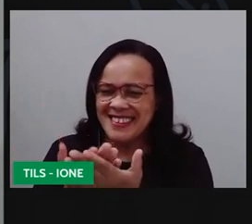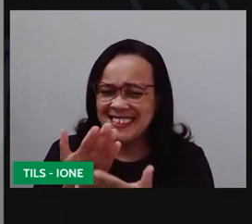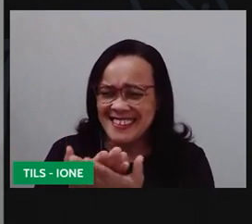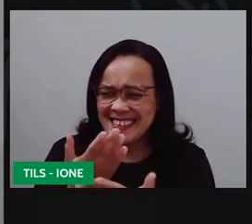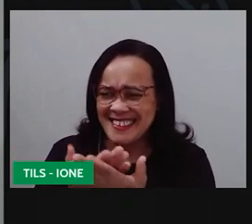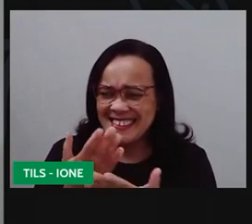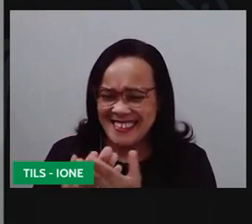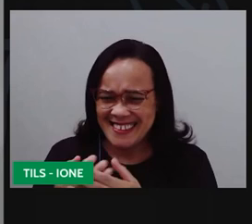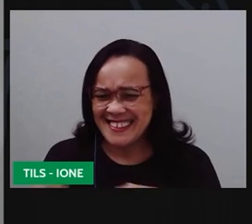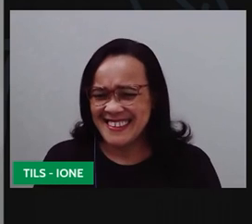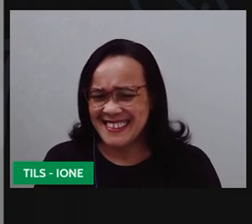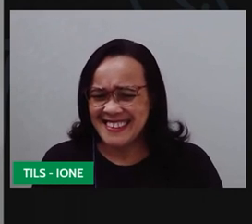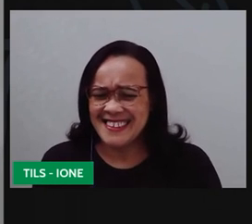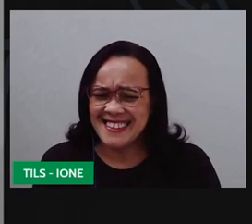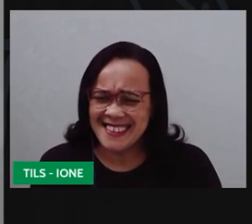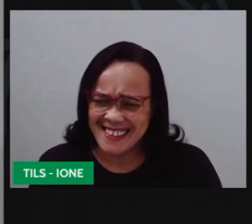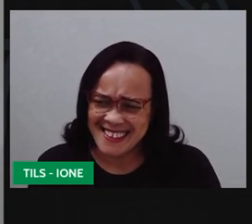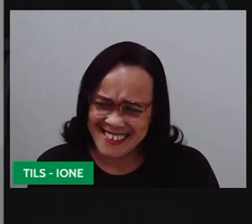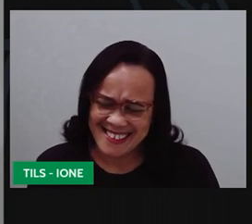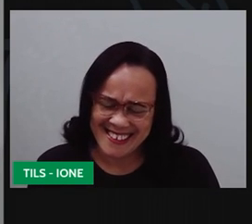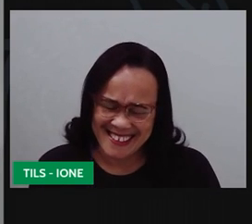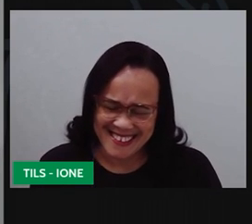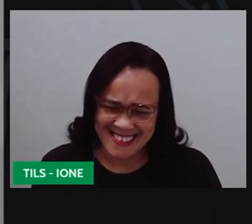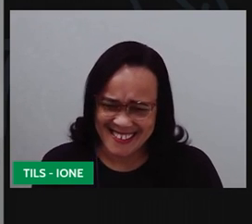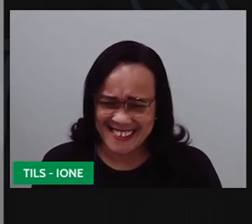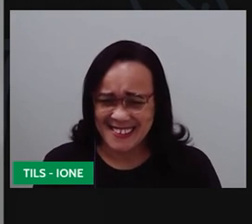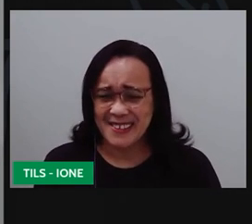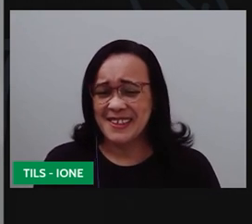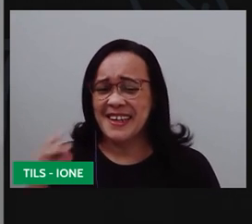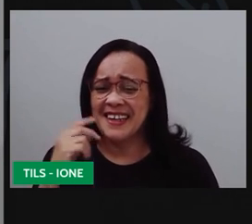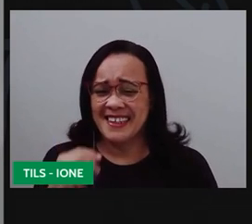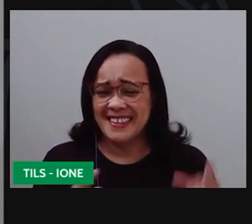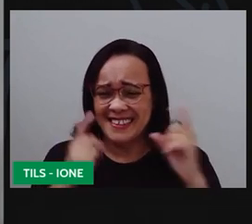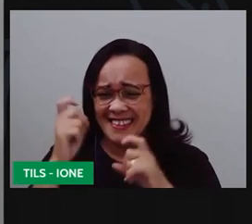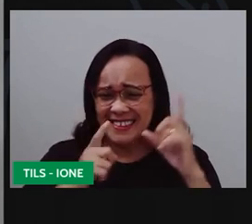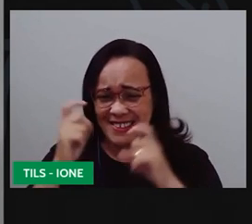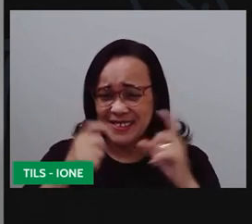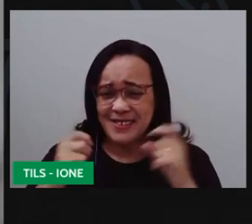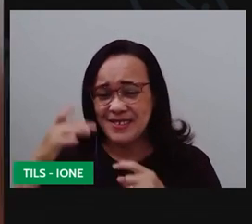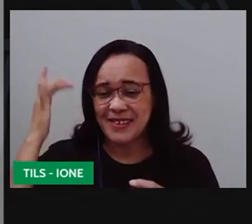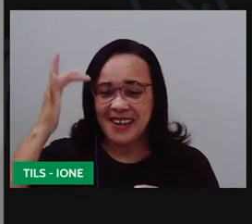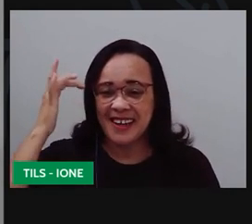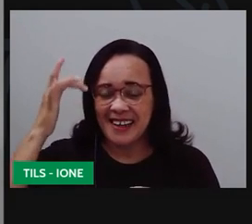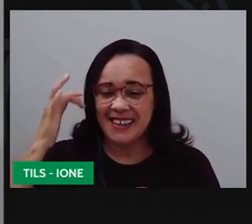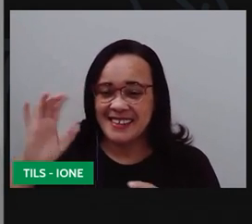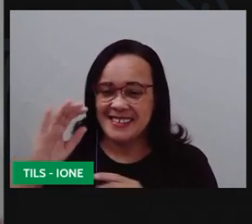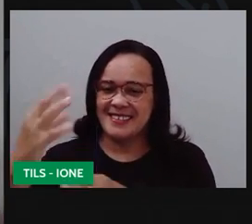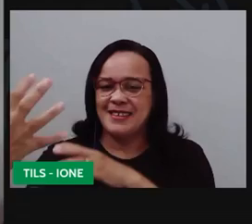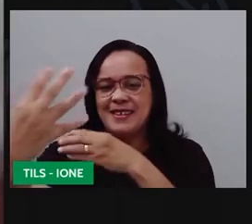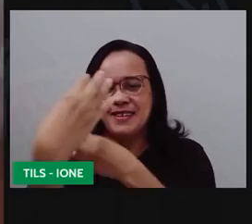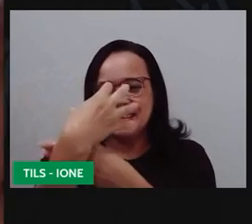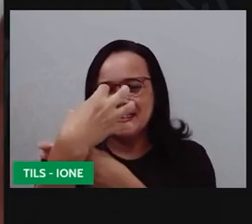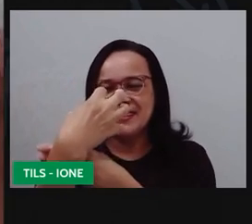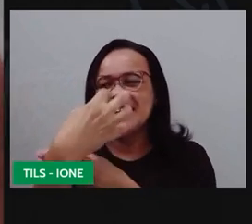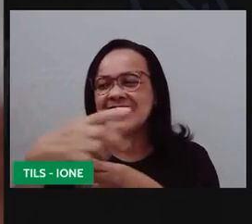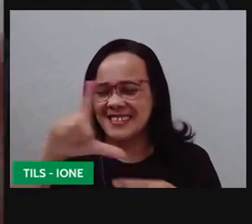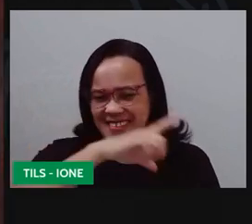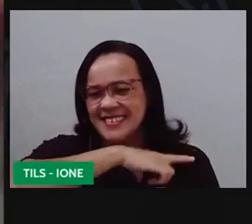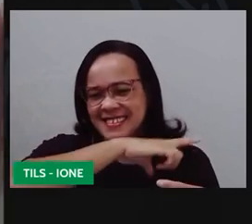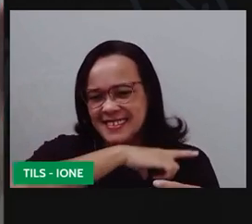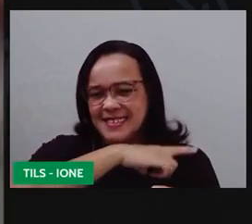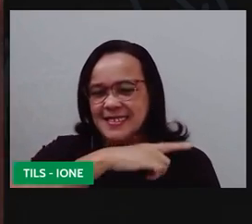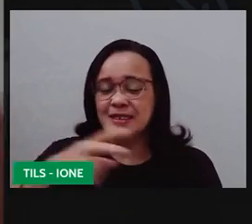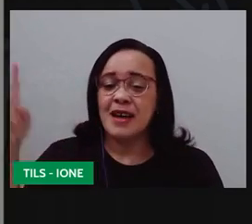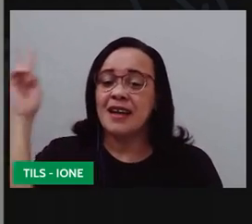chegou me olhando para a câmera achando que eu estou aparecendo tá Beijo e volto já mágica vai acontecer aqui agora tá lembrando